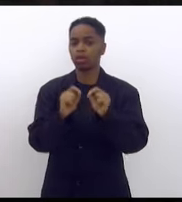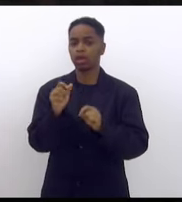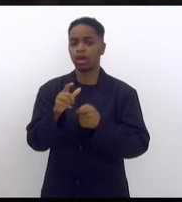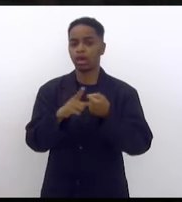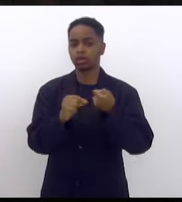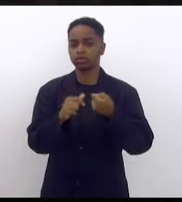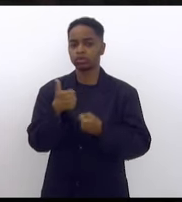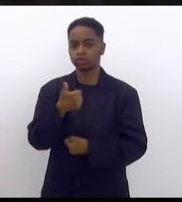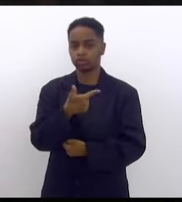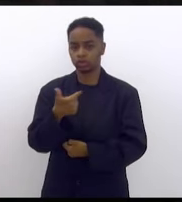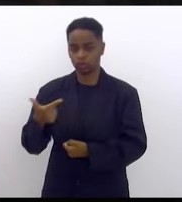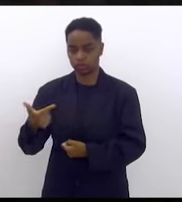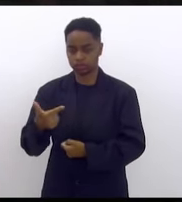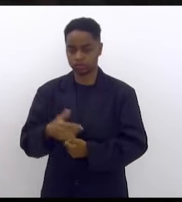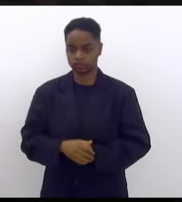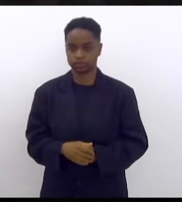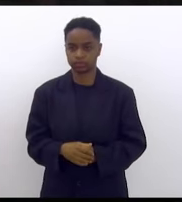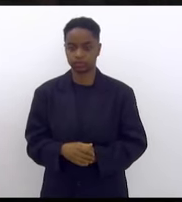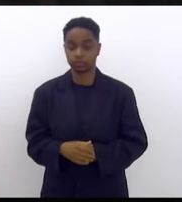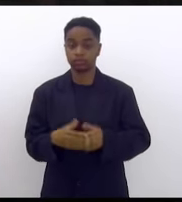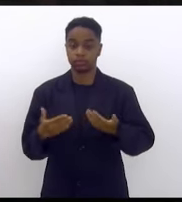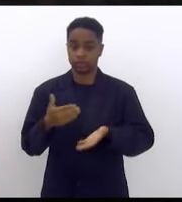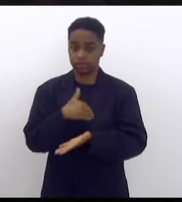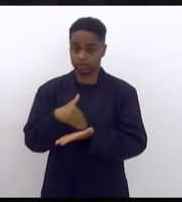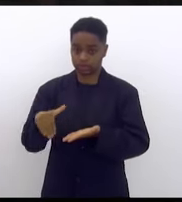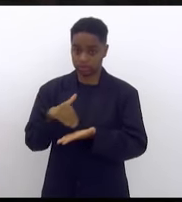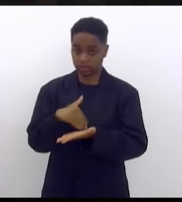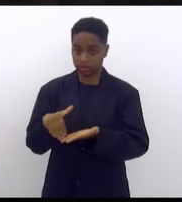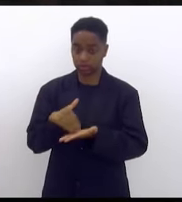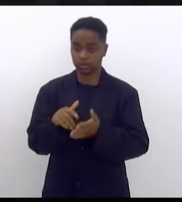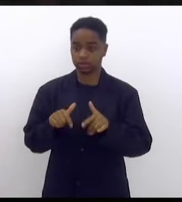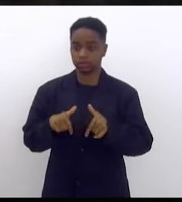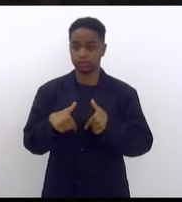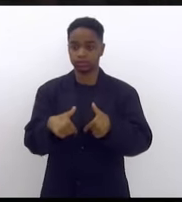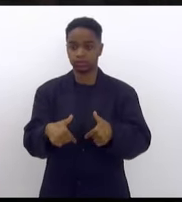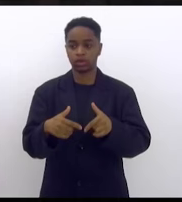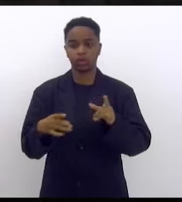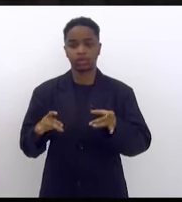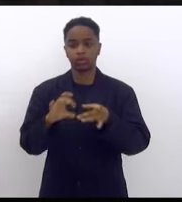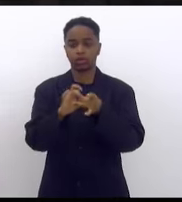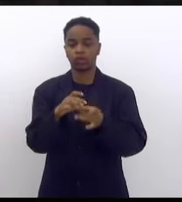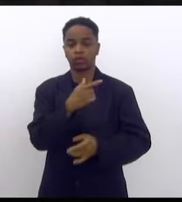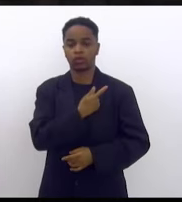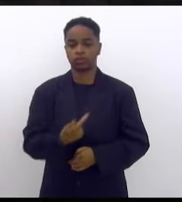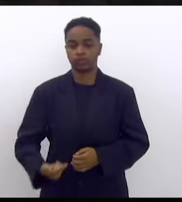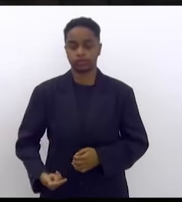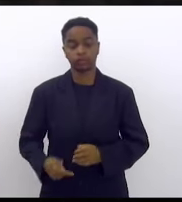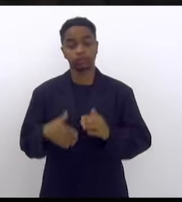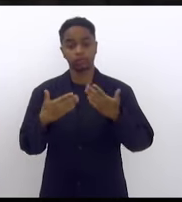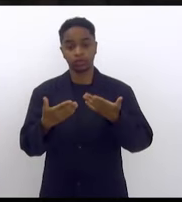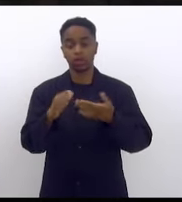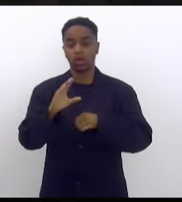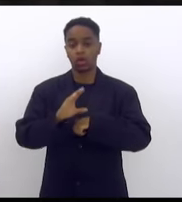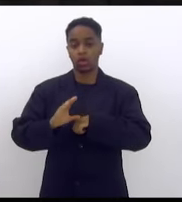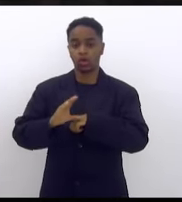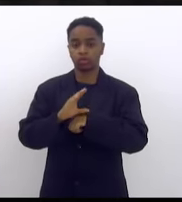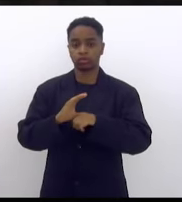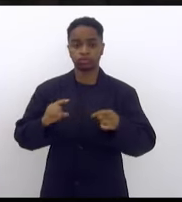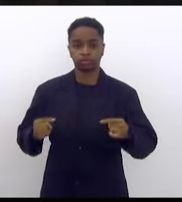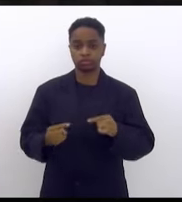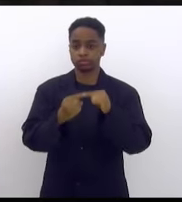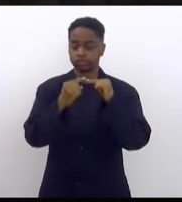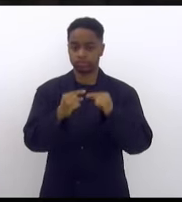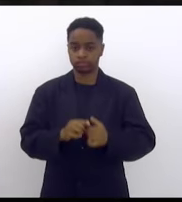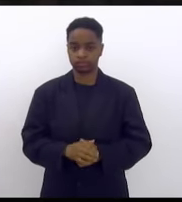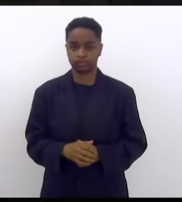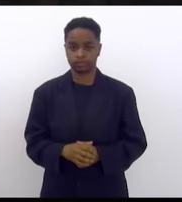112? Que para que a secretaria, a iniciativa do governador. Então, quanto à constitucionalidade,